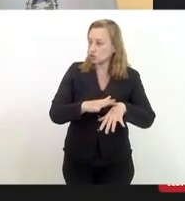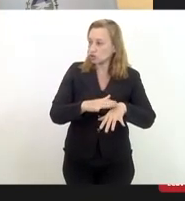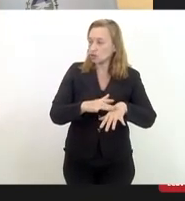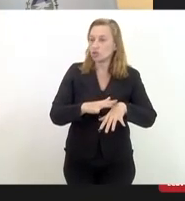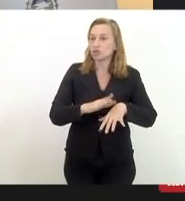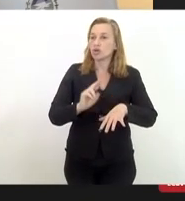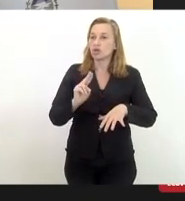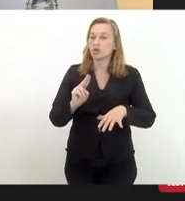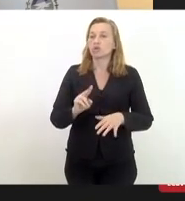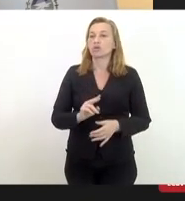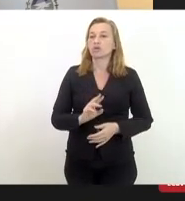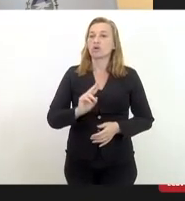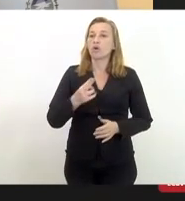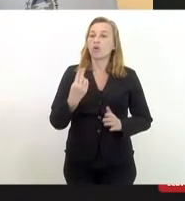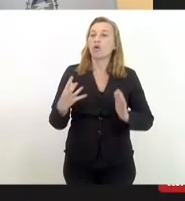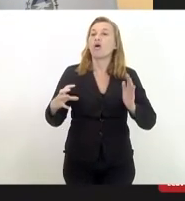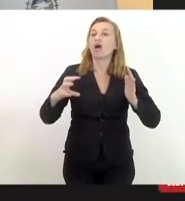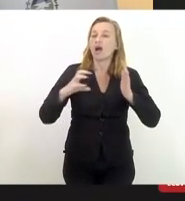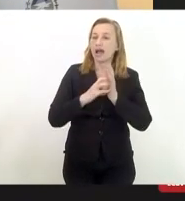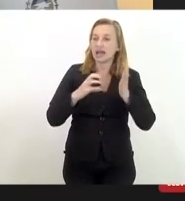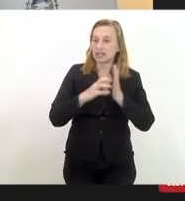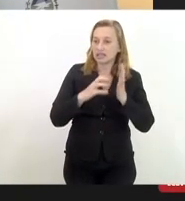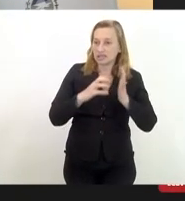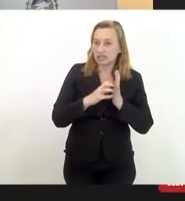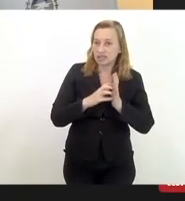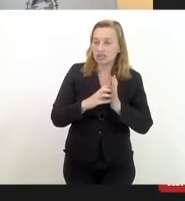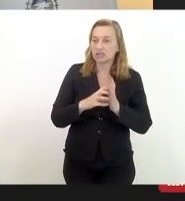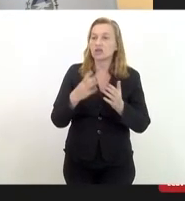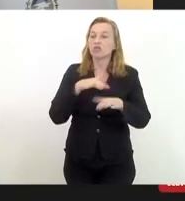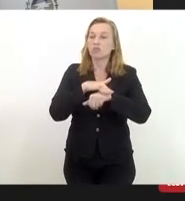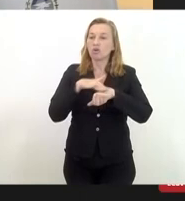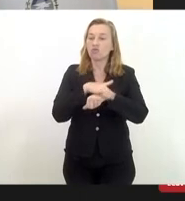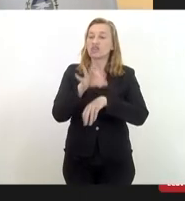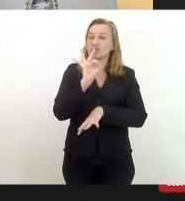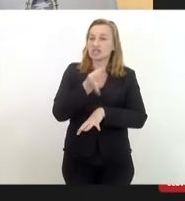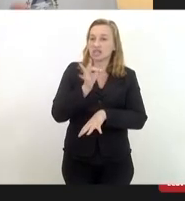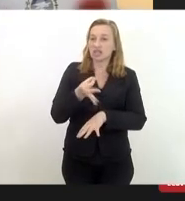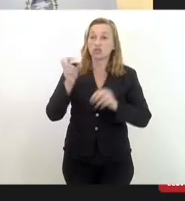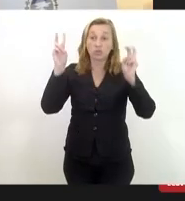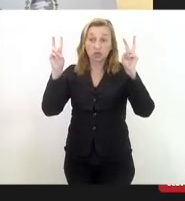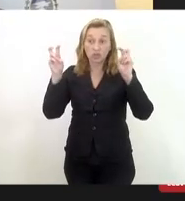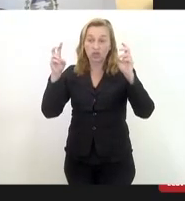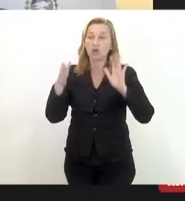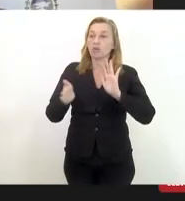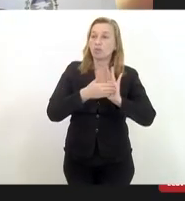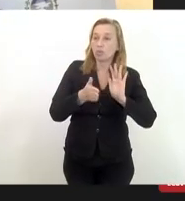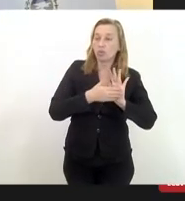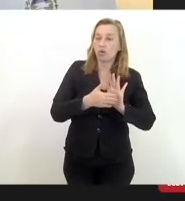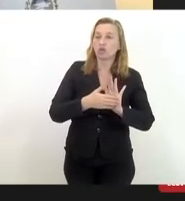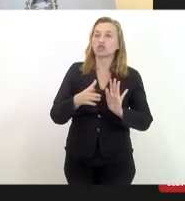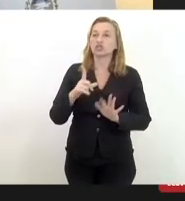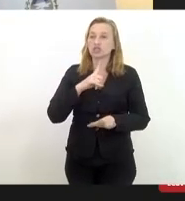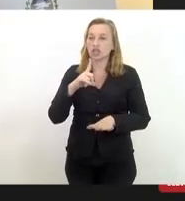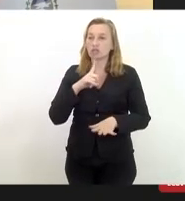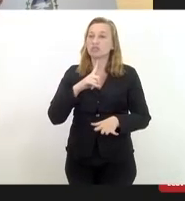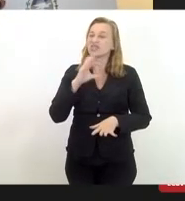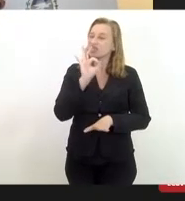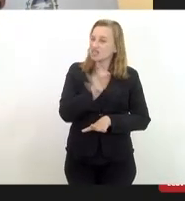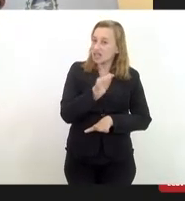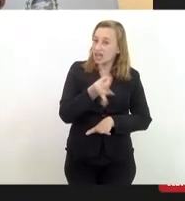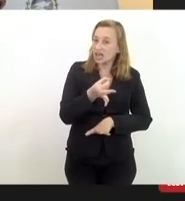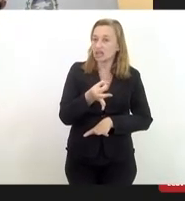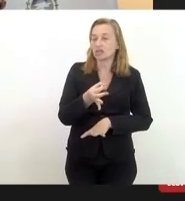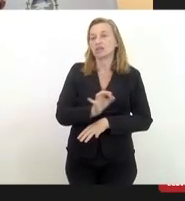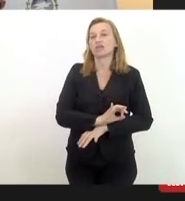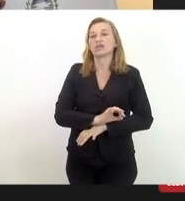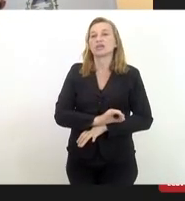Então, me coloco à disposição para um debate e uma conversa específica sobre isso, porque a gente tem uma proposta muito concreta, muito